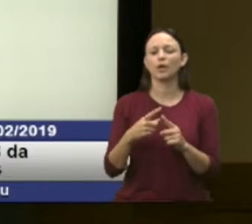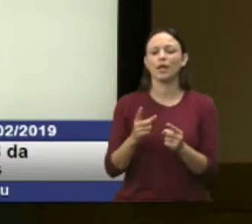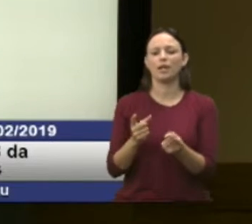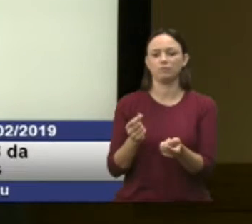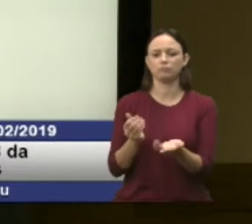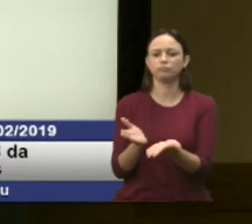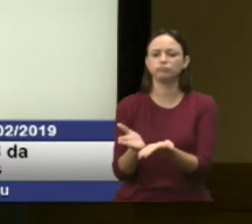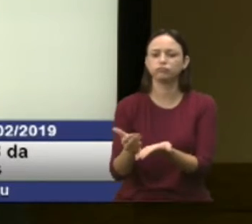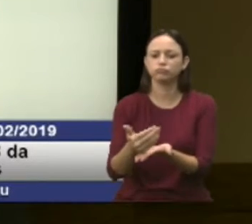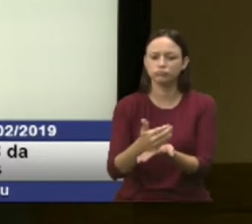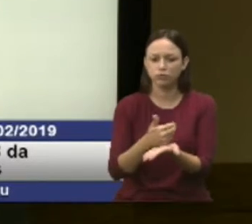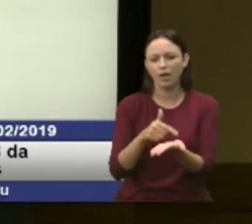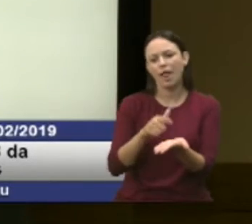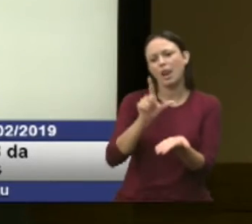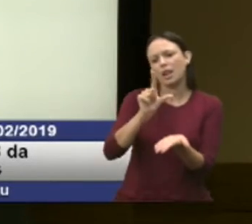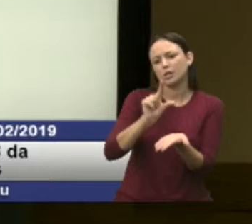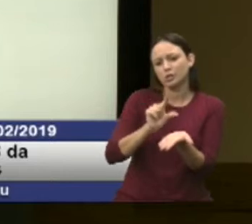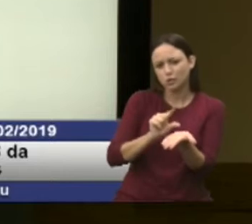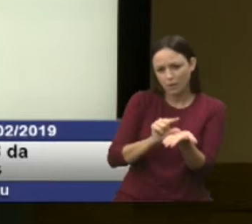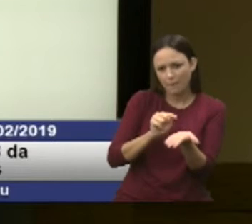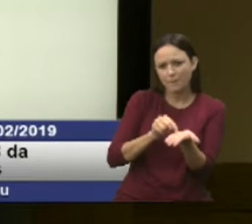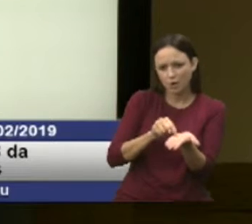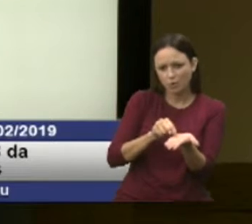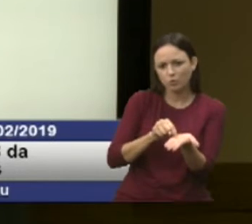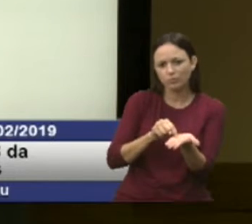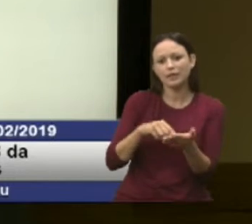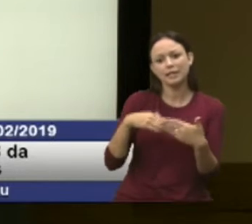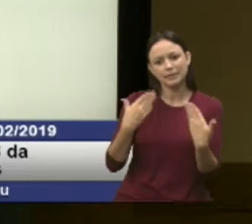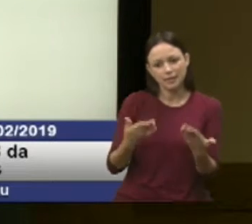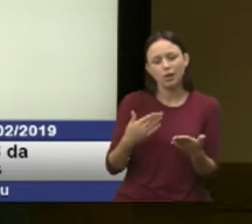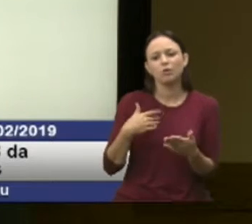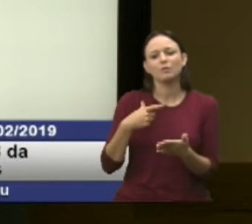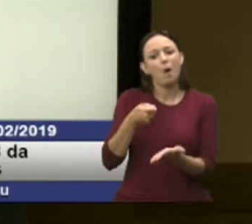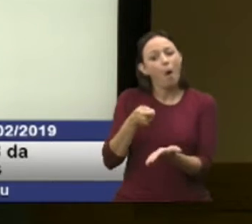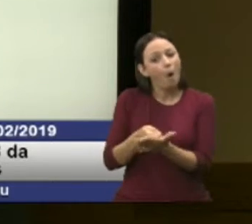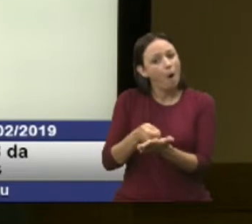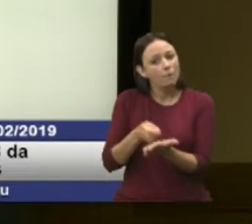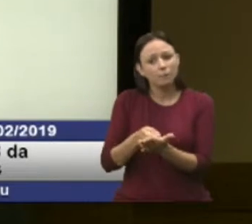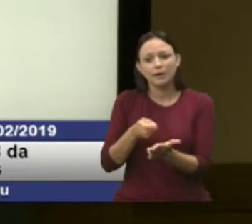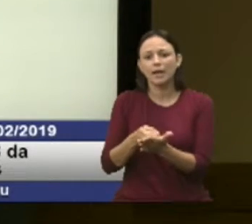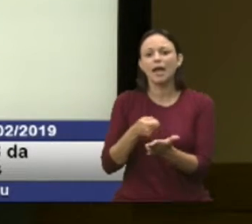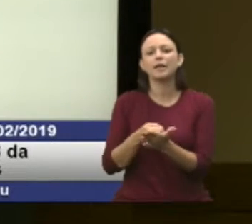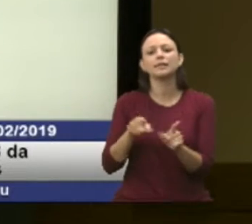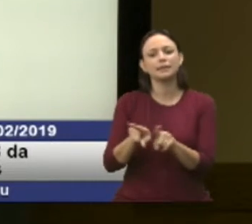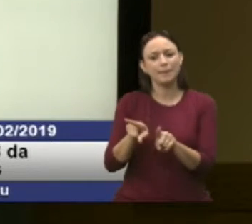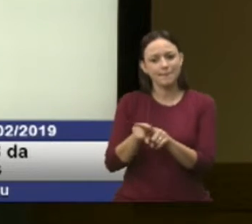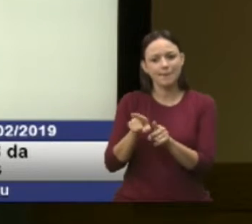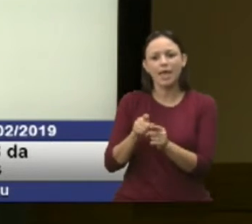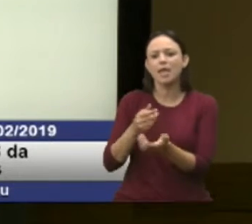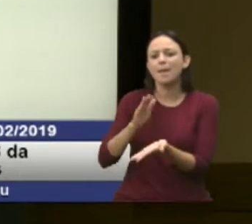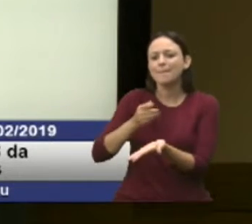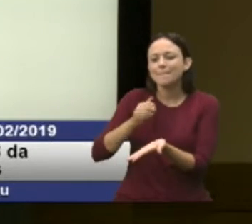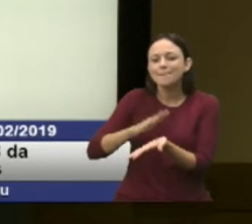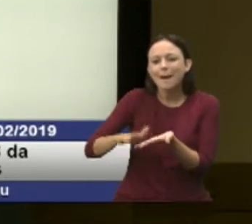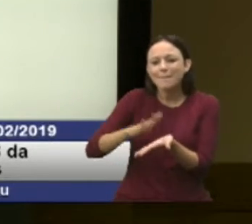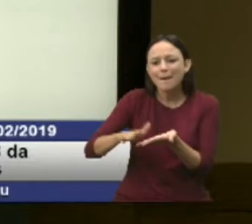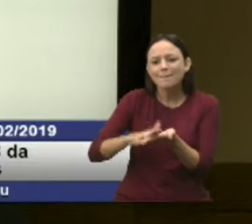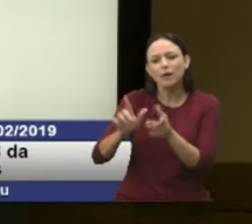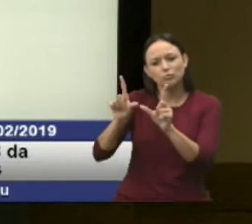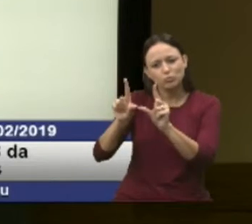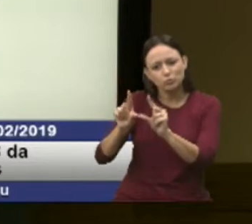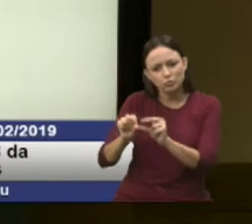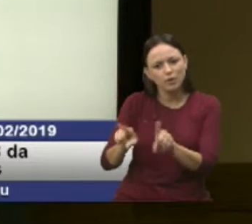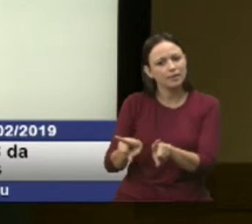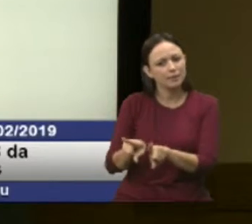né, diminuído, consequentemente, nós somos obrigados a diminuir também as despesas. É como em nosso lar,